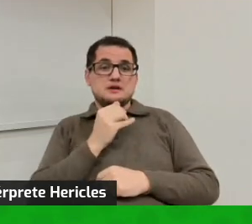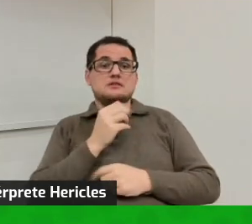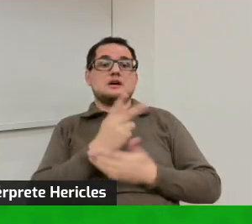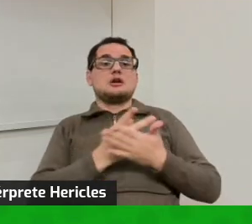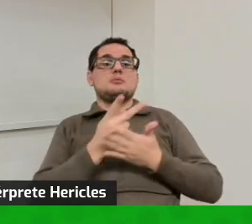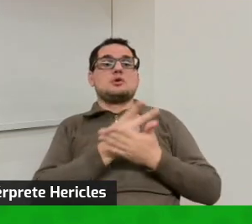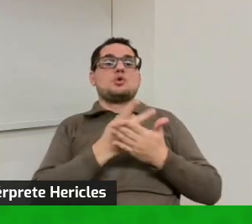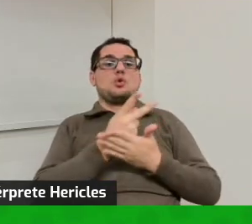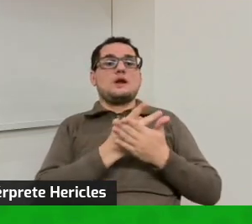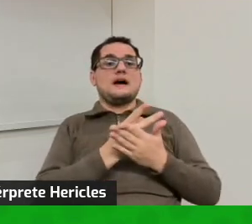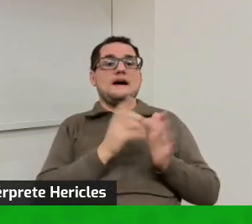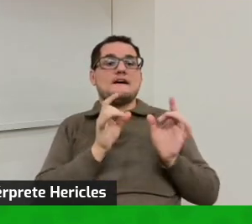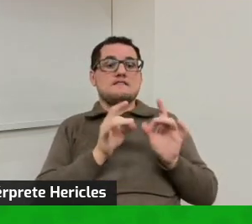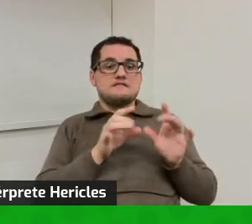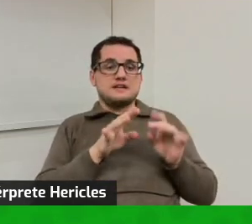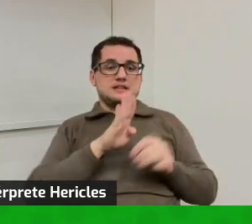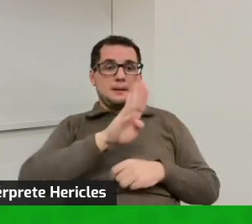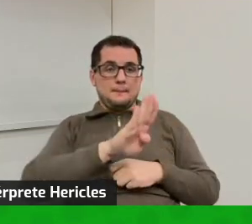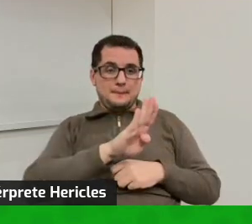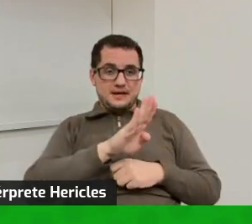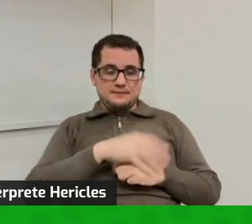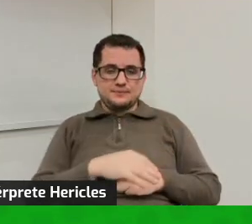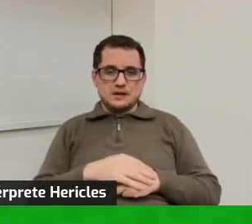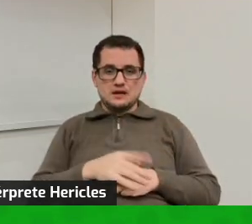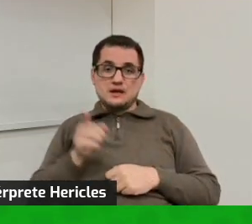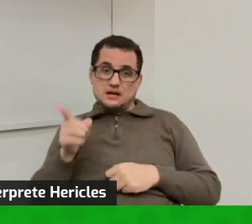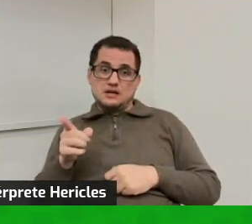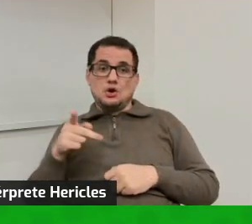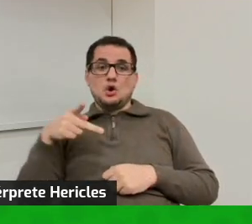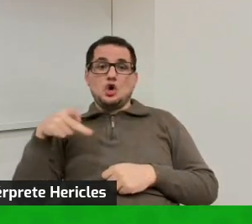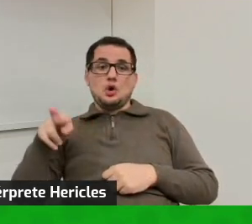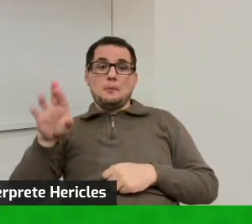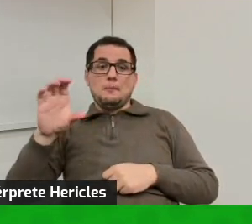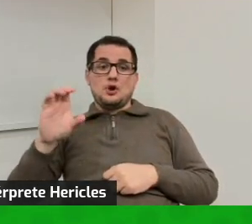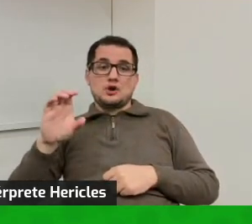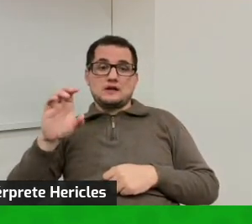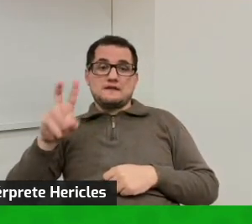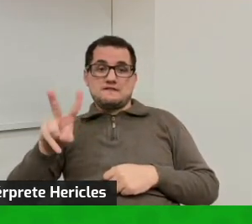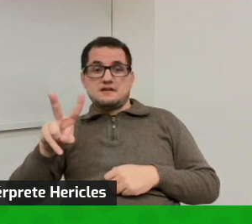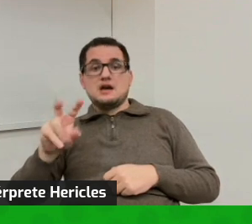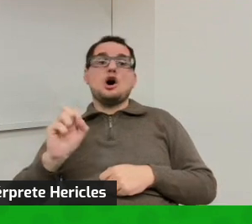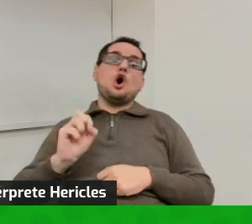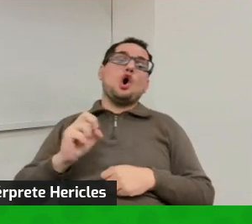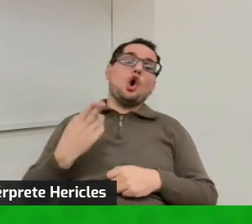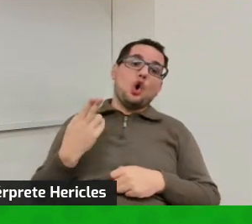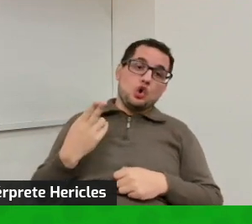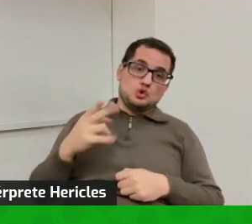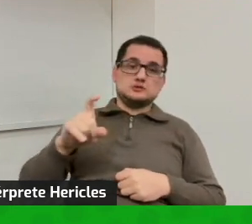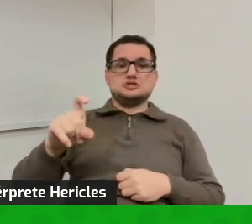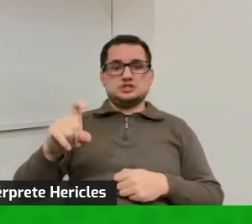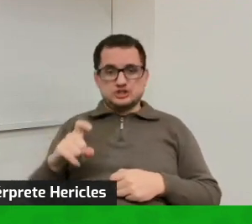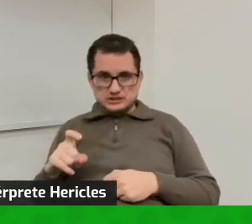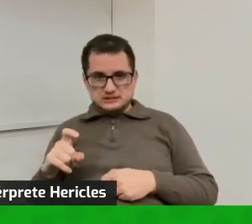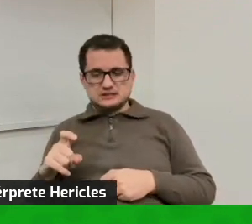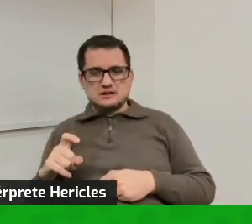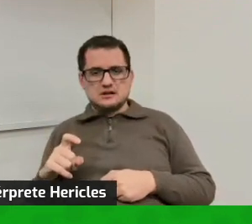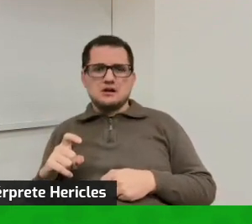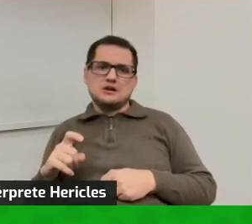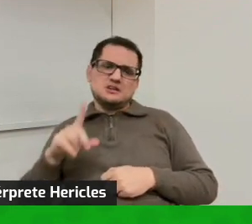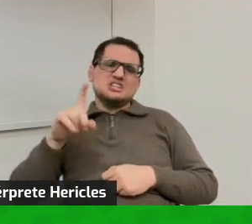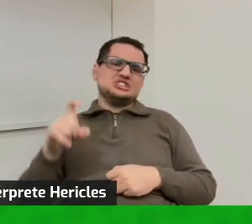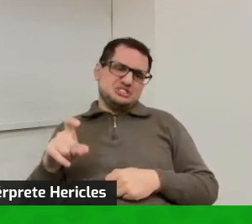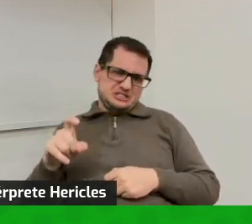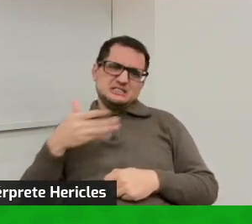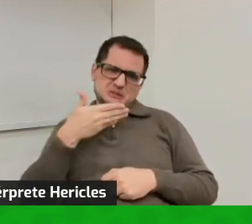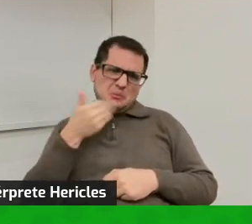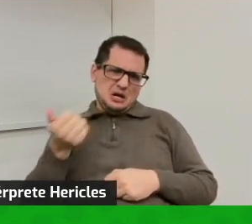aqui eu vou fazer o meu PROC-V ou o meu PROC-X para retornar aqui. Como eu comentei, praticar mais no PROC-X, que é o mais